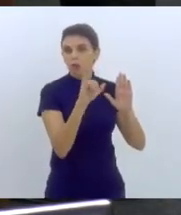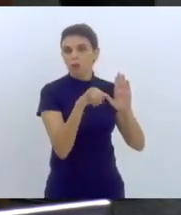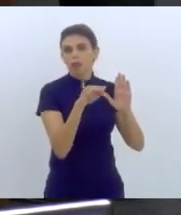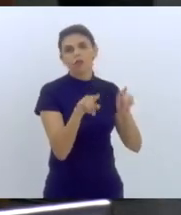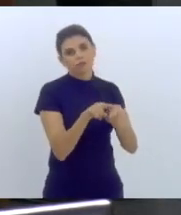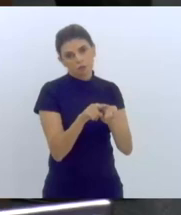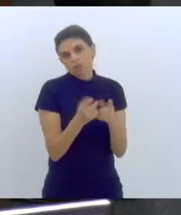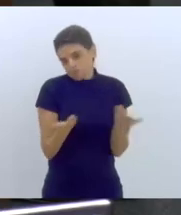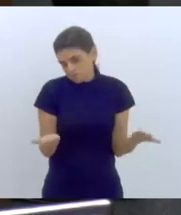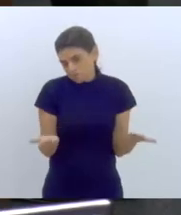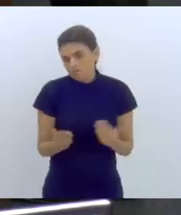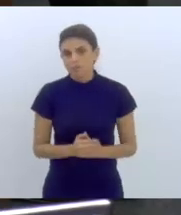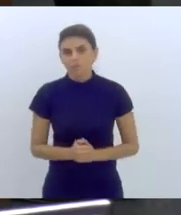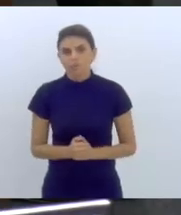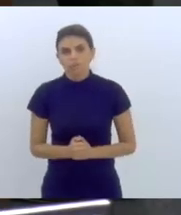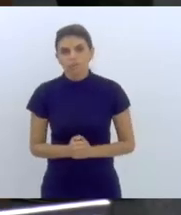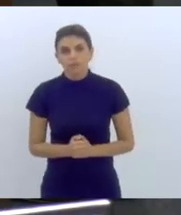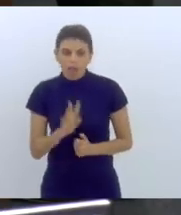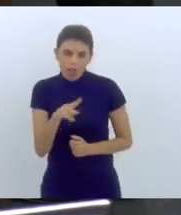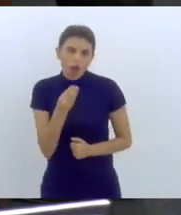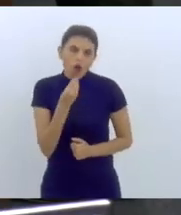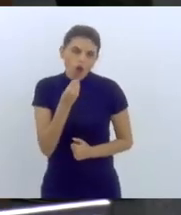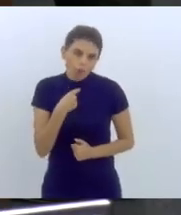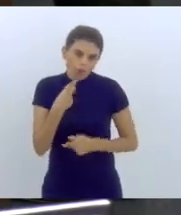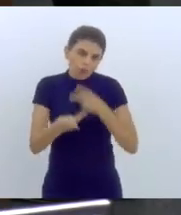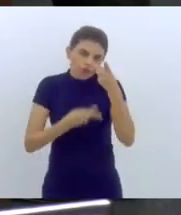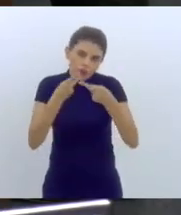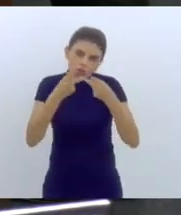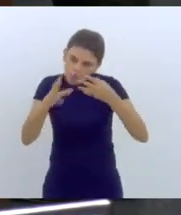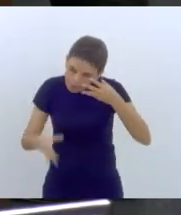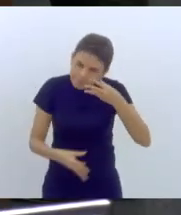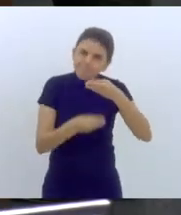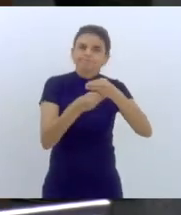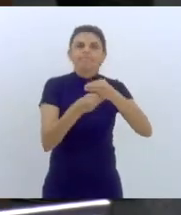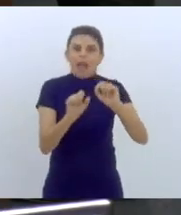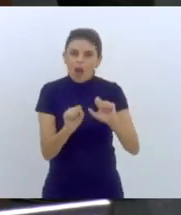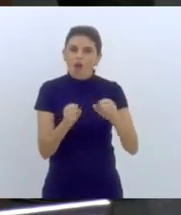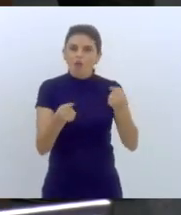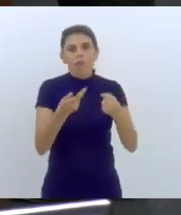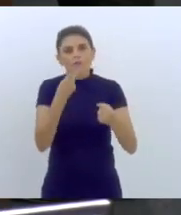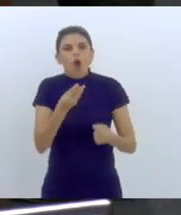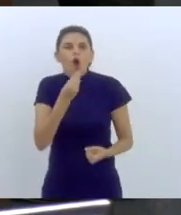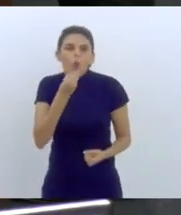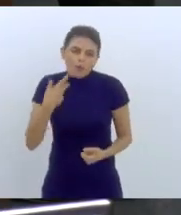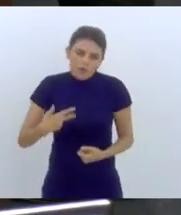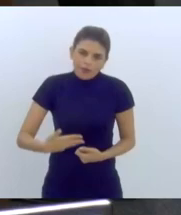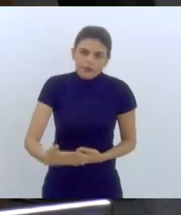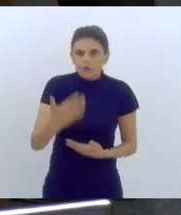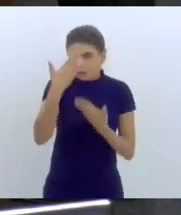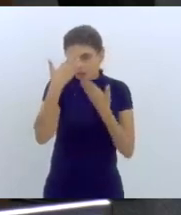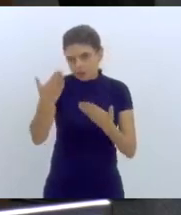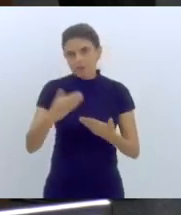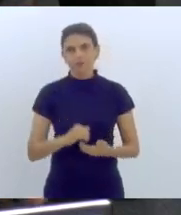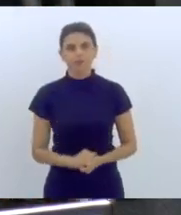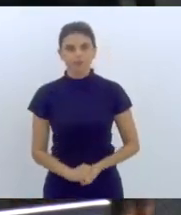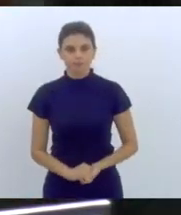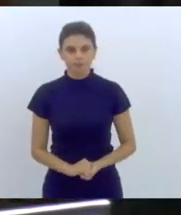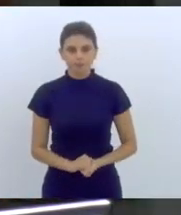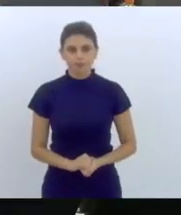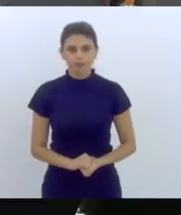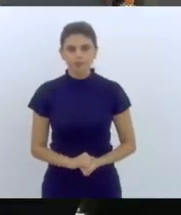estão presentes. É até óbvio, né, o que eu estou falando, mas, de qualquer maneira, a gente tem que falar obviedades hoje em dia. Muito obrigado.